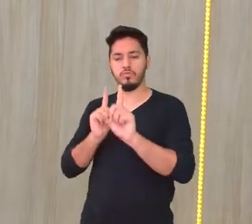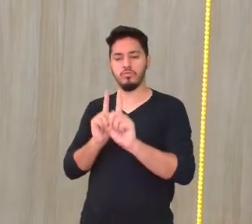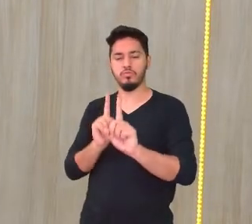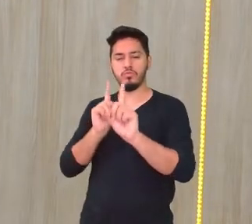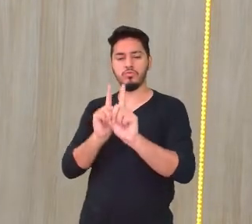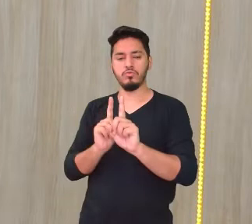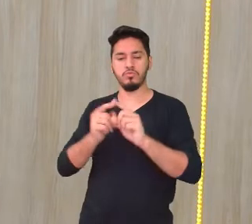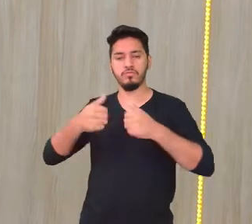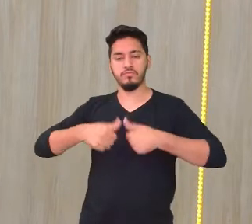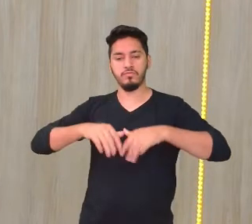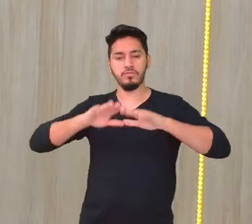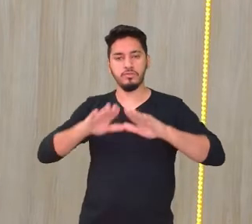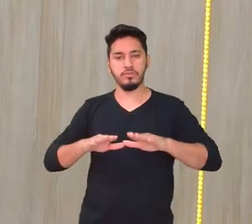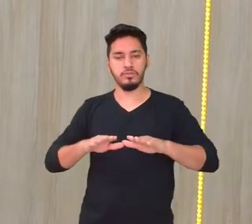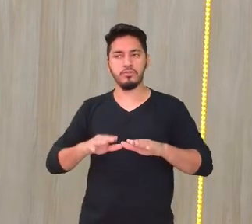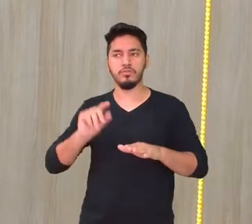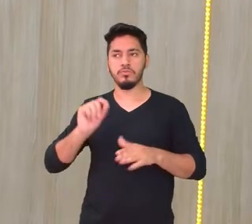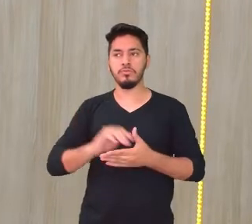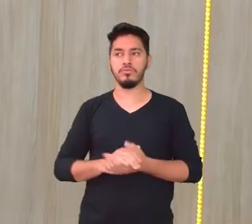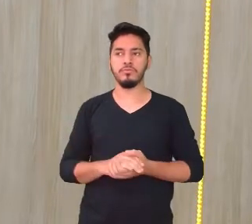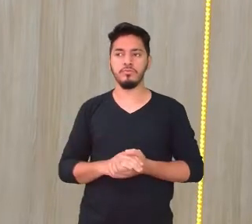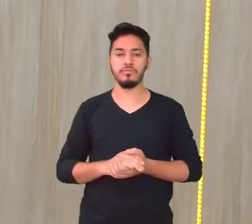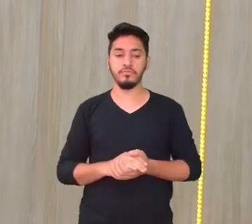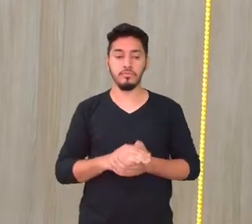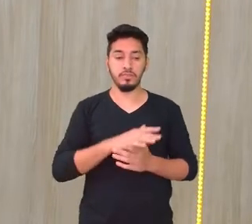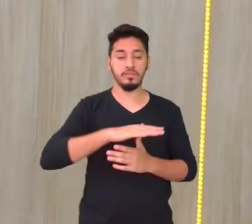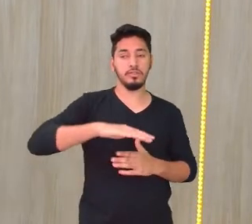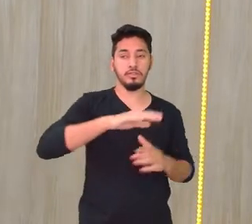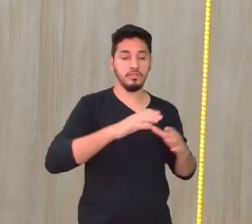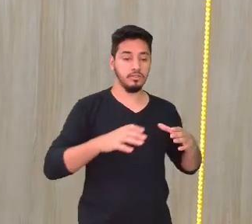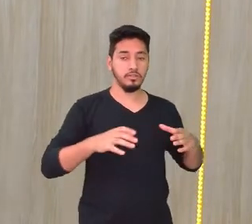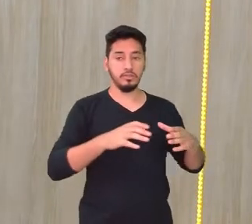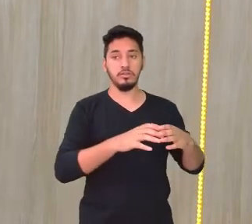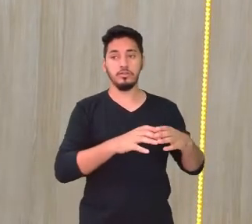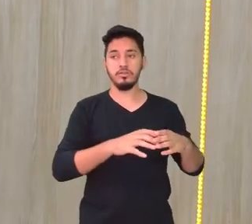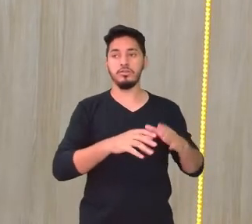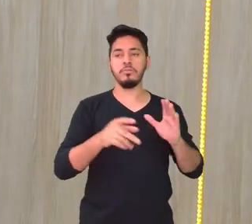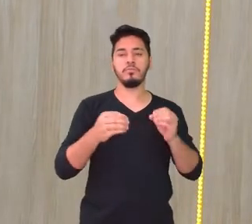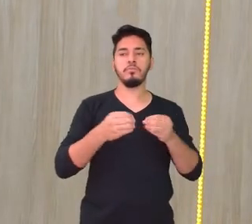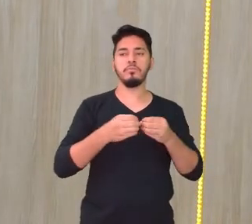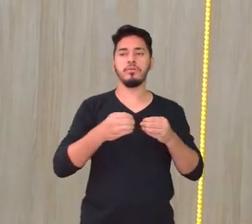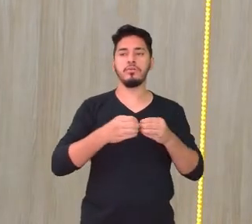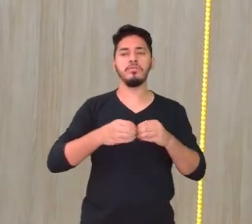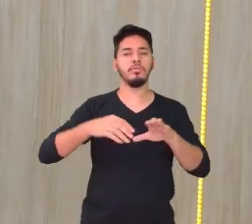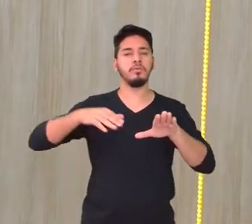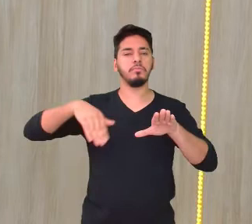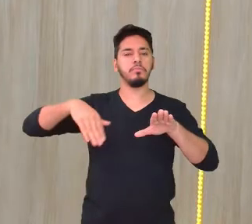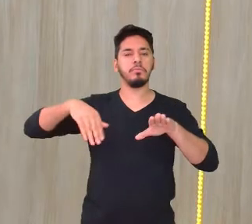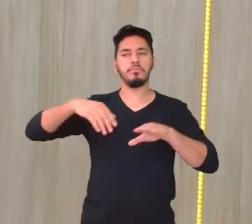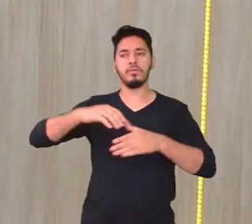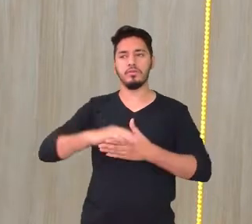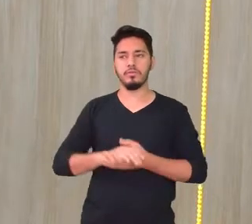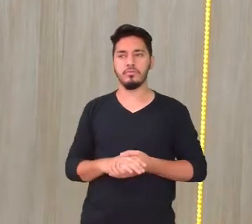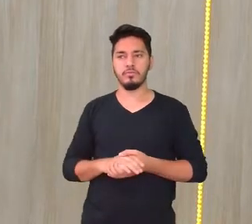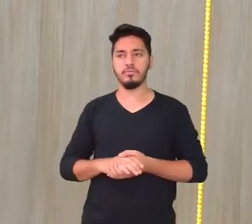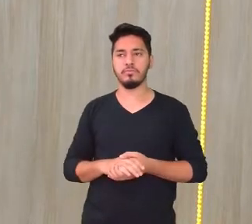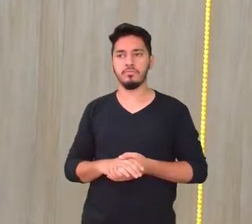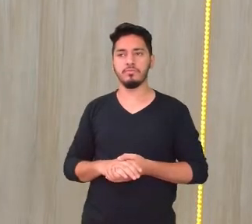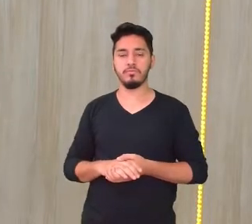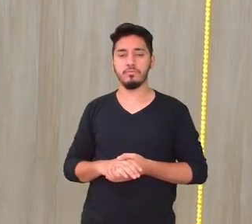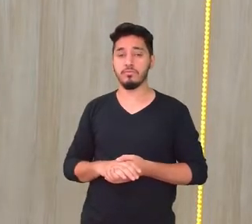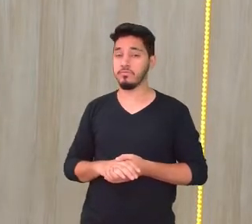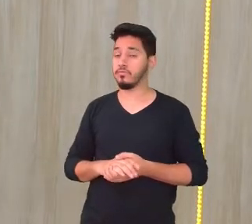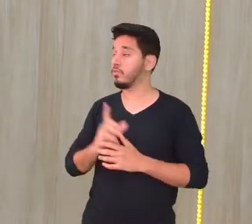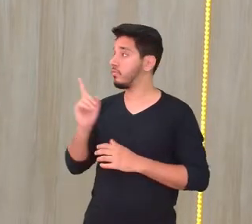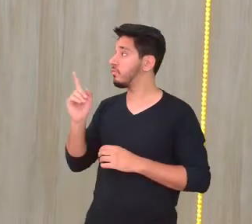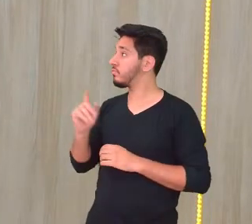né, ali confinados na região do litoral. Vamos voltar aqui a França aqui, ó, litoral